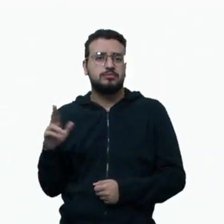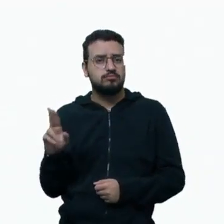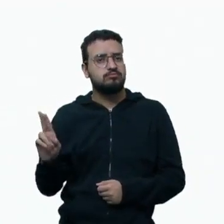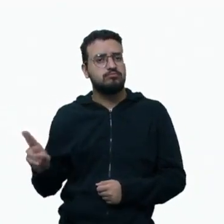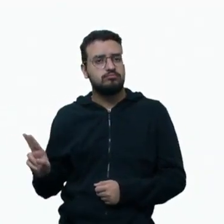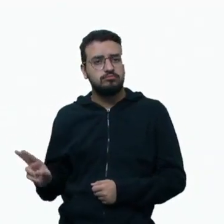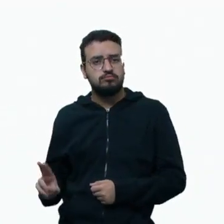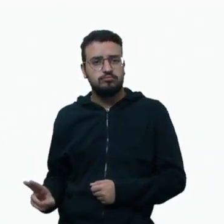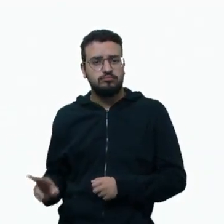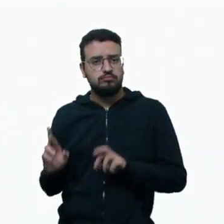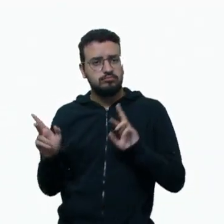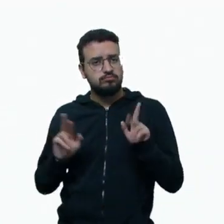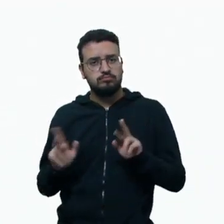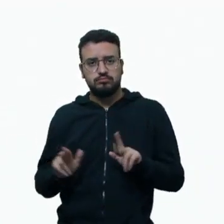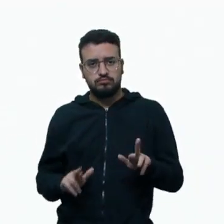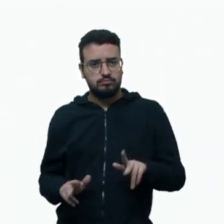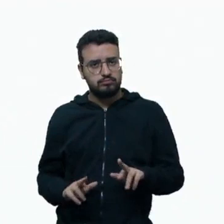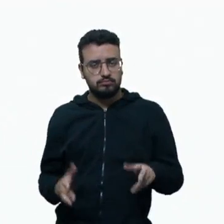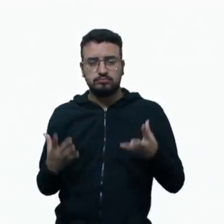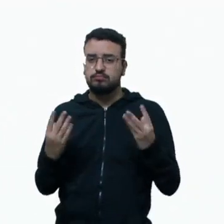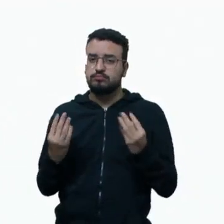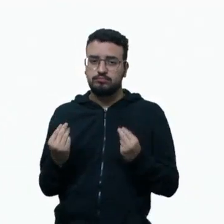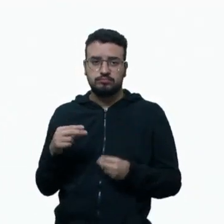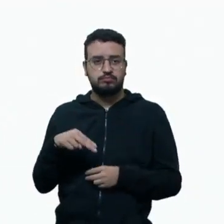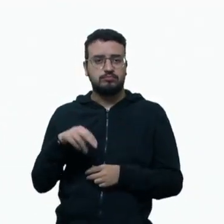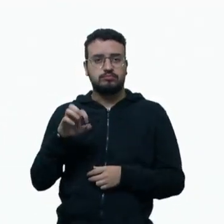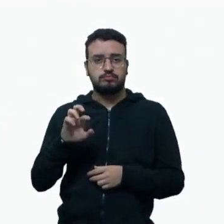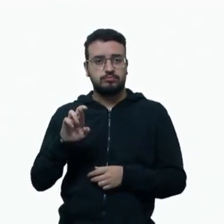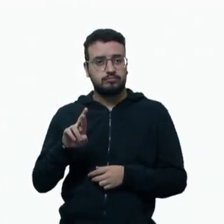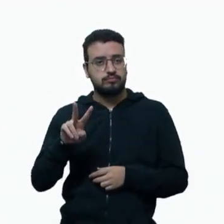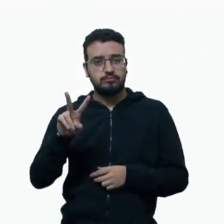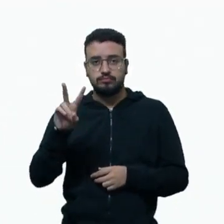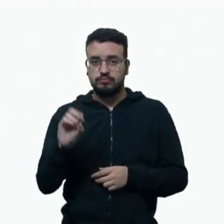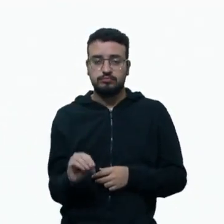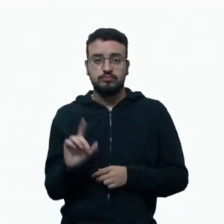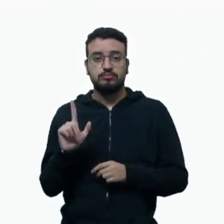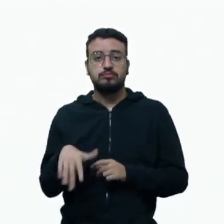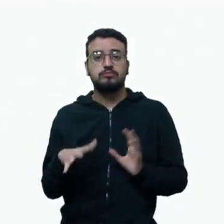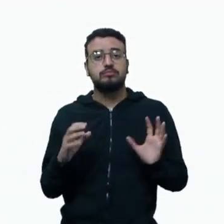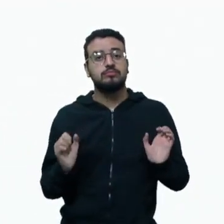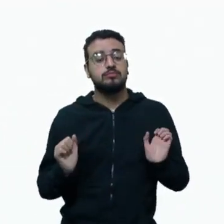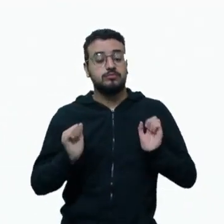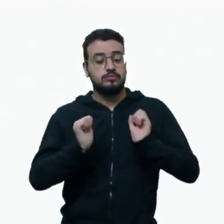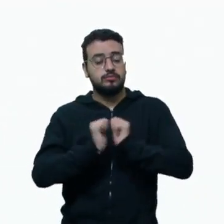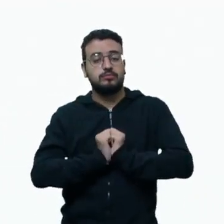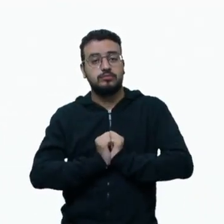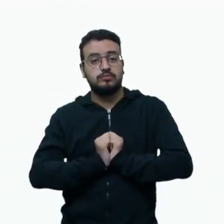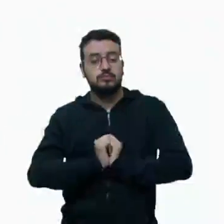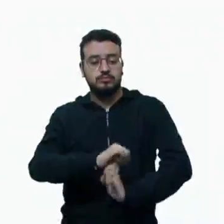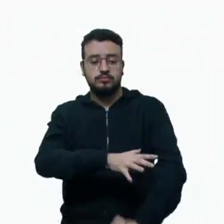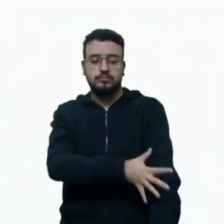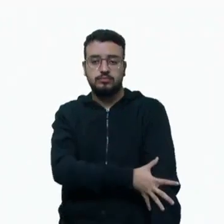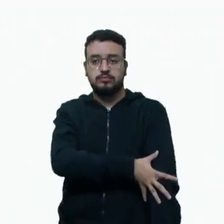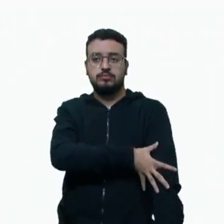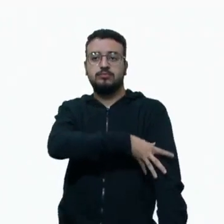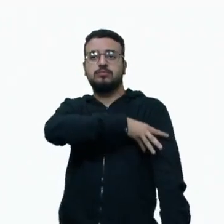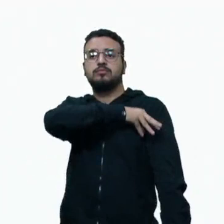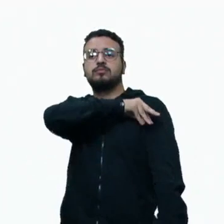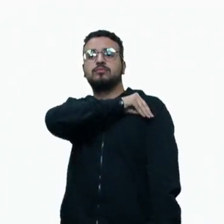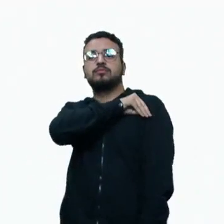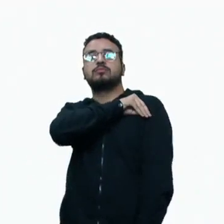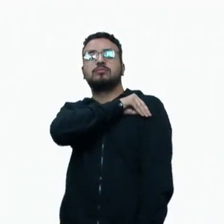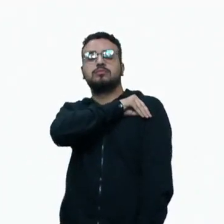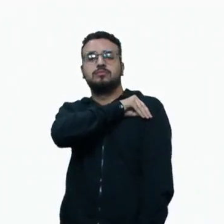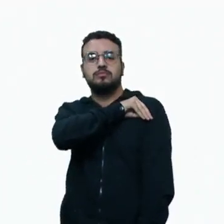nervo radial. Gente, é nervo, é muito nervo. Mas a junção deles, que vão suprir a musculatura de